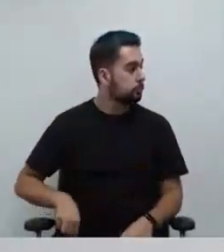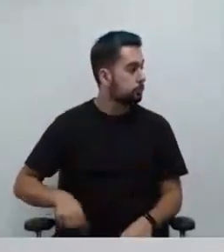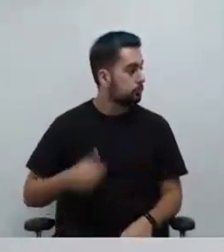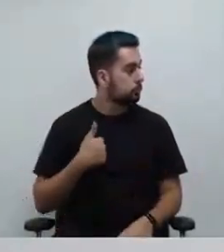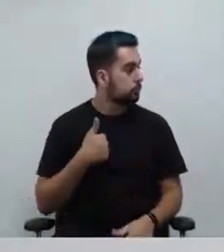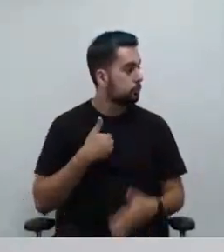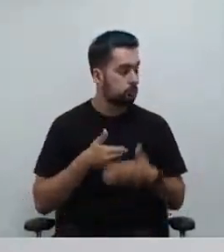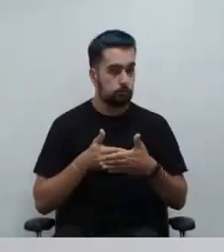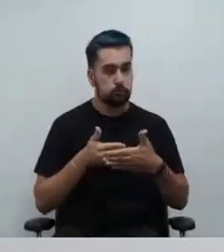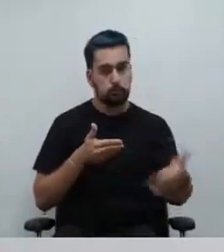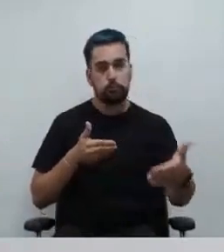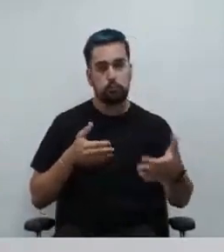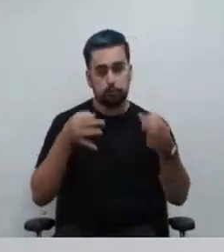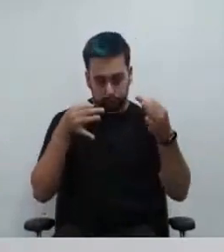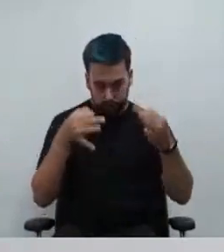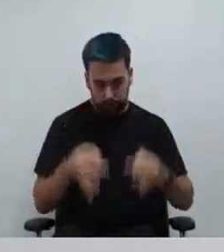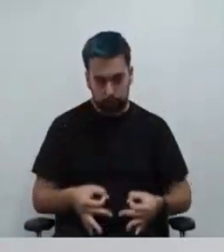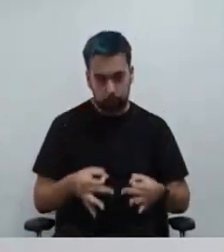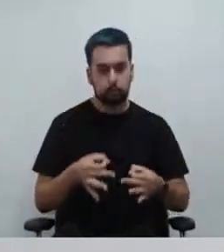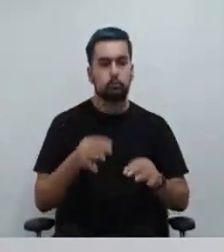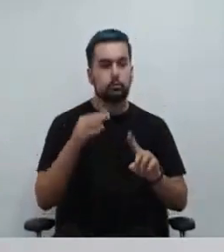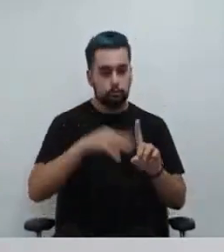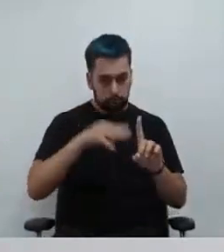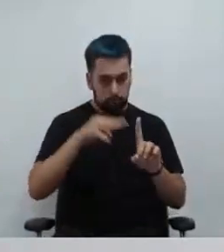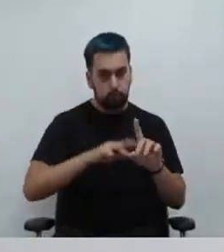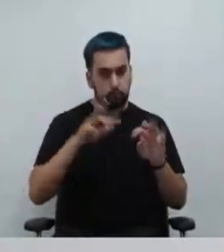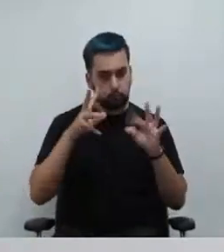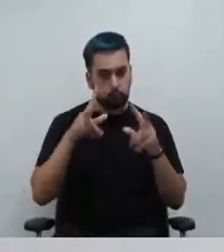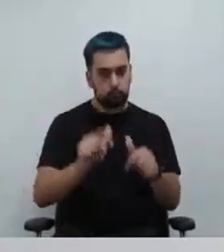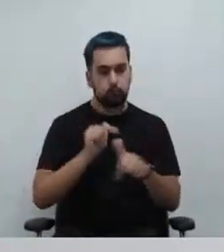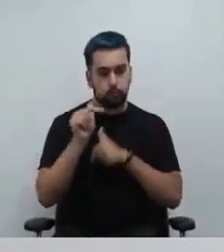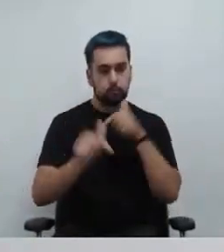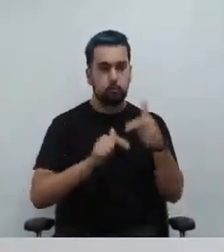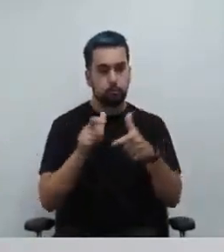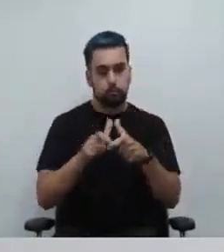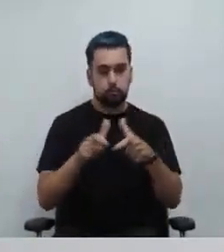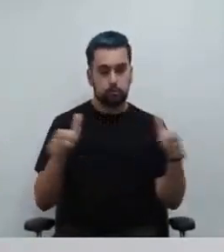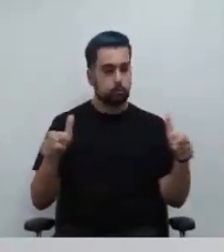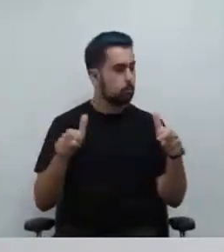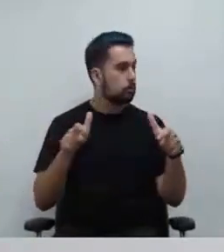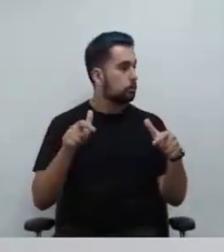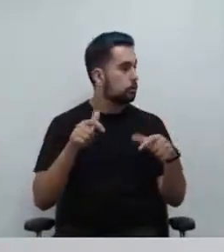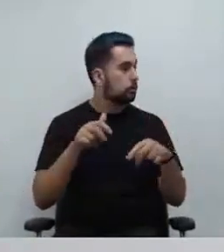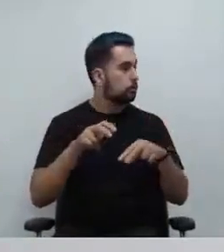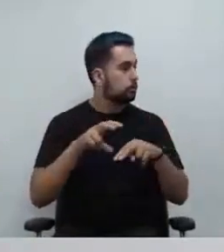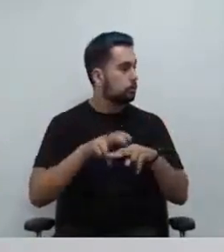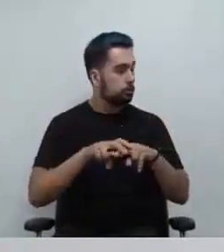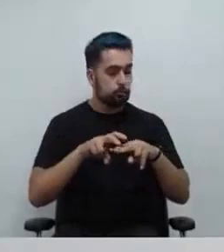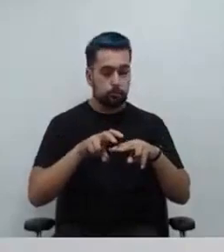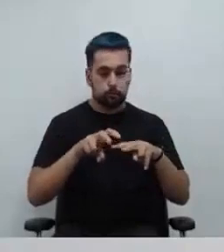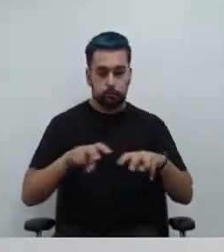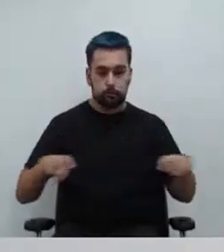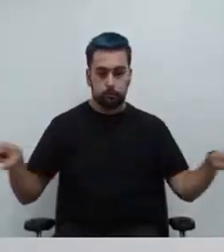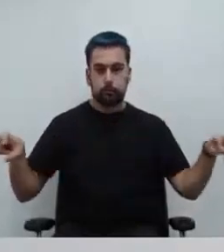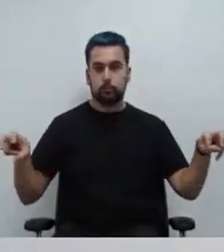e fazer um justo reconhecimento ao trabalho de toda a banca examinadora desse 9º concurso,